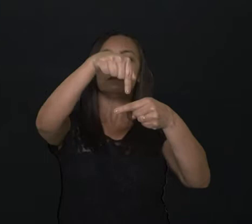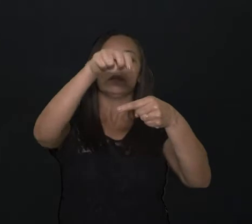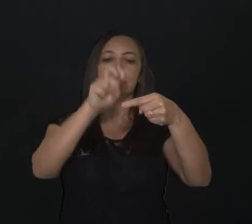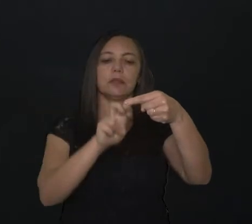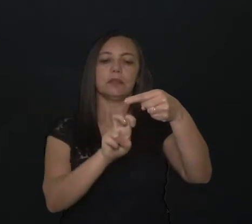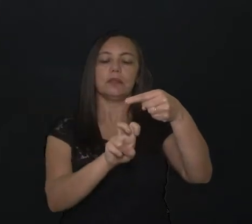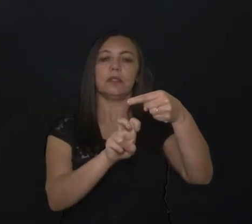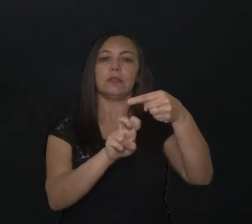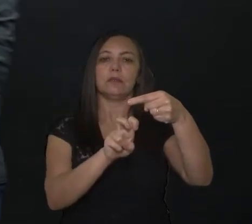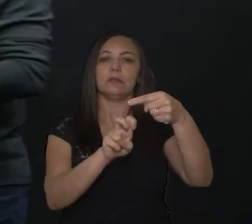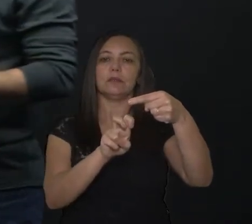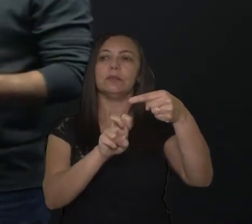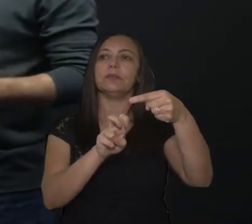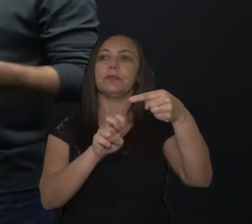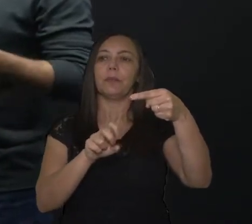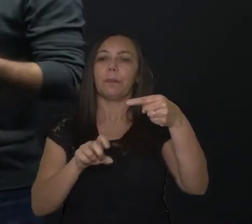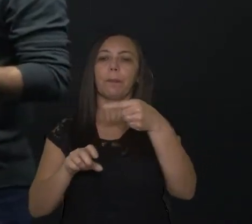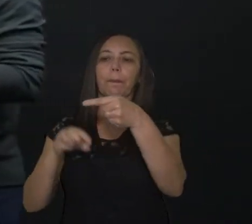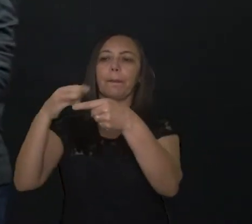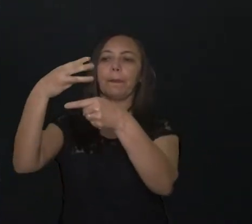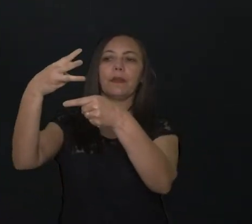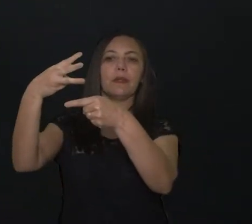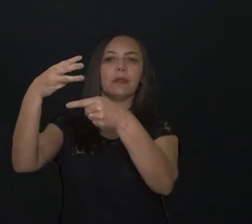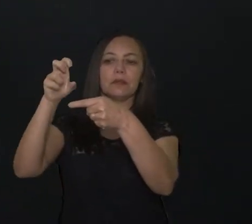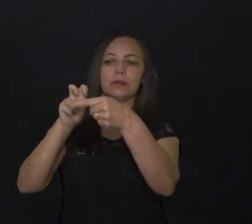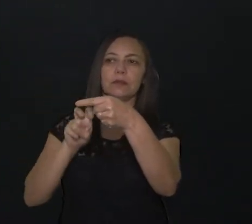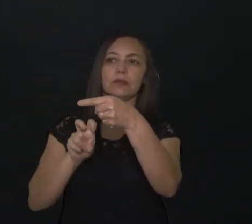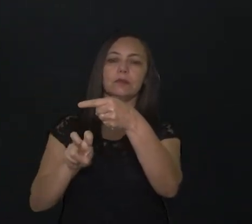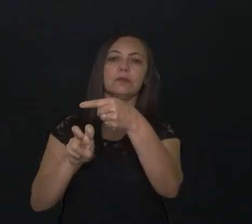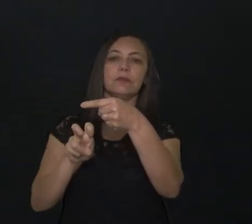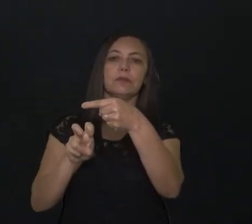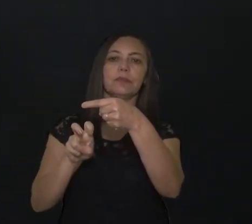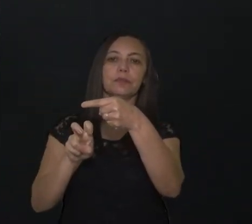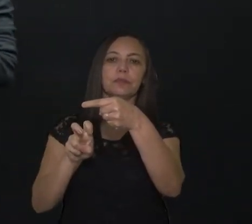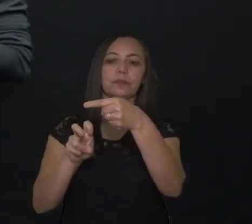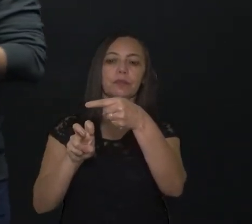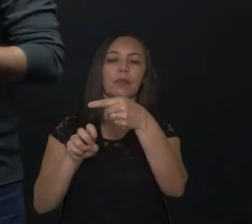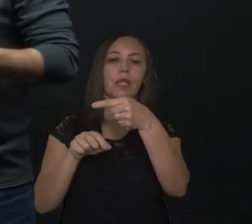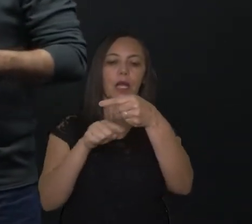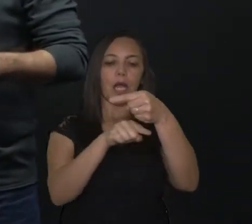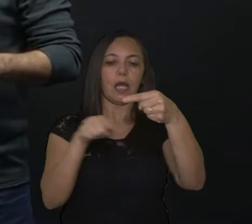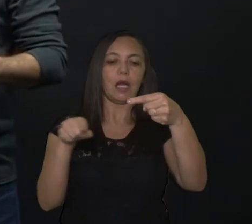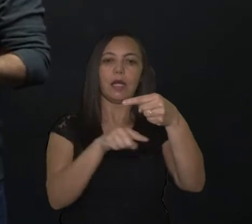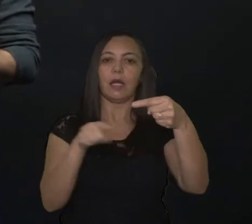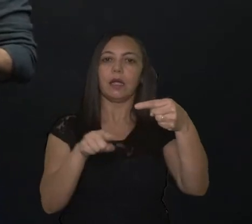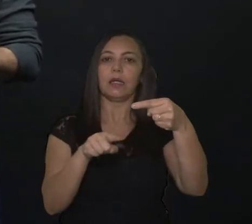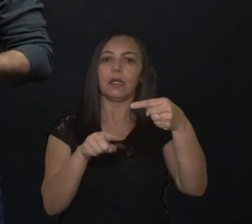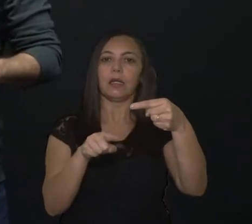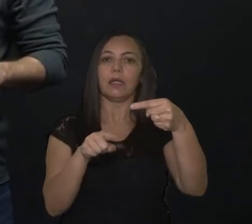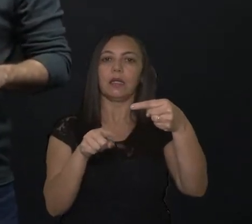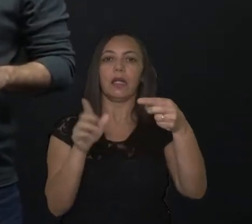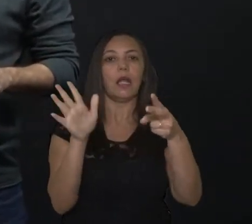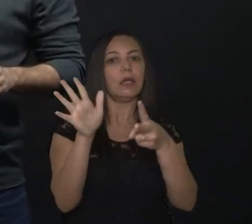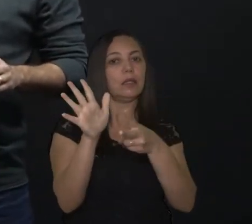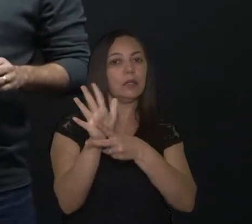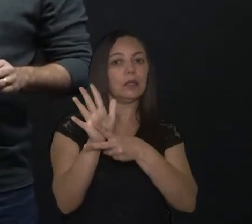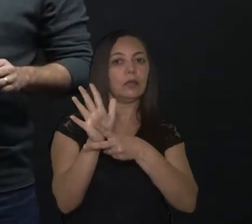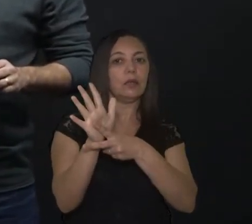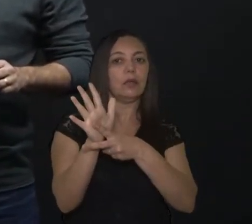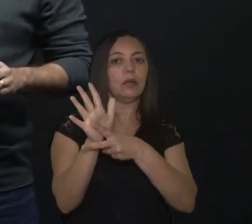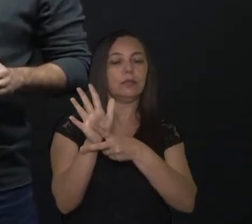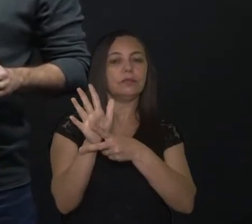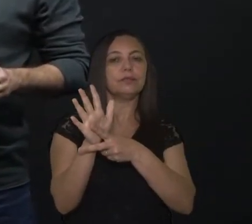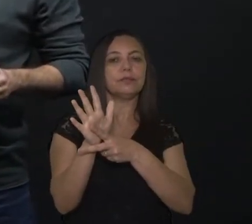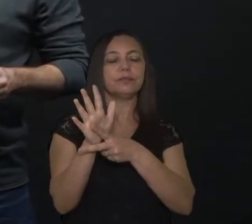7 quintos e 3 quintos. Ou seja, os valores aqui embaixo são iguais. Então, a gente esquece